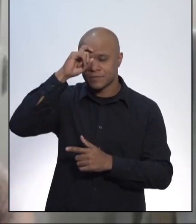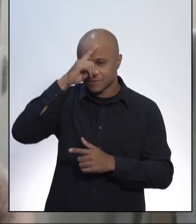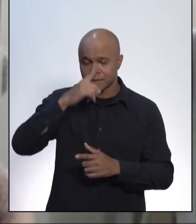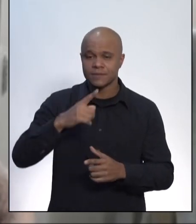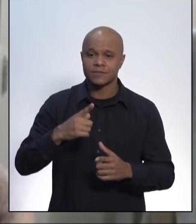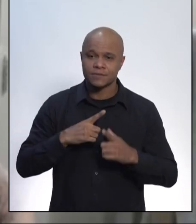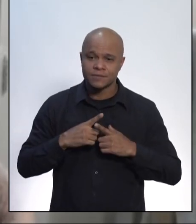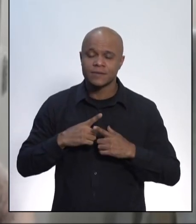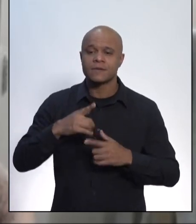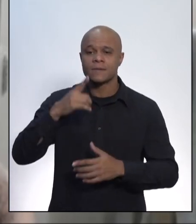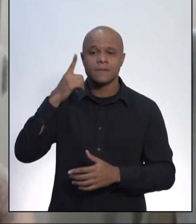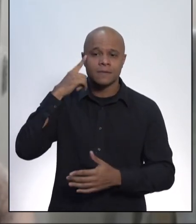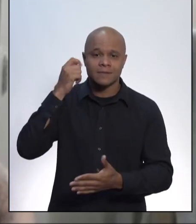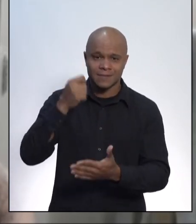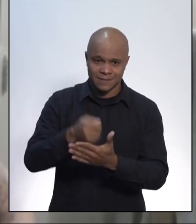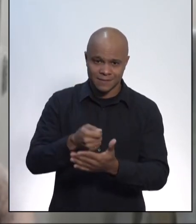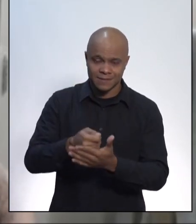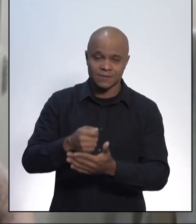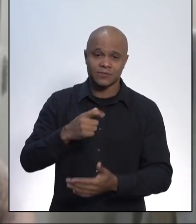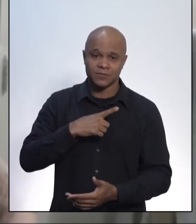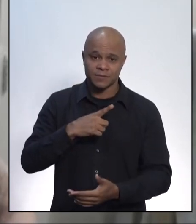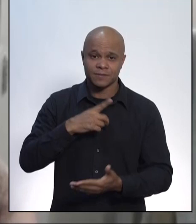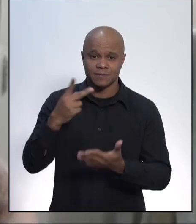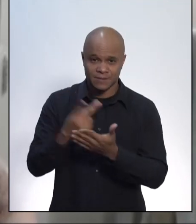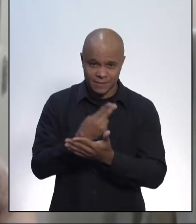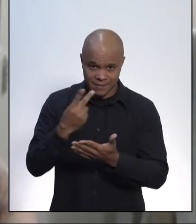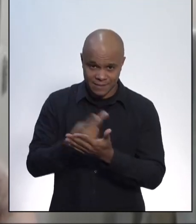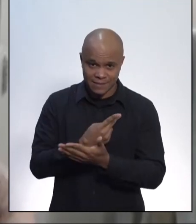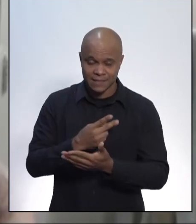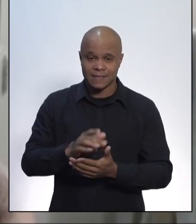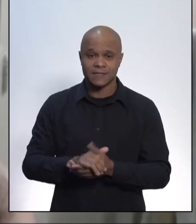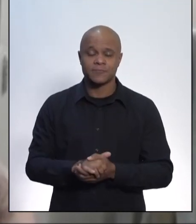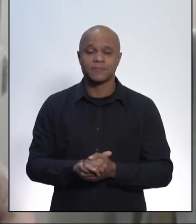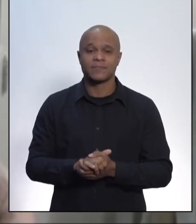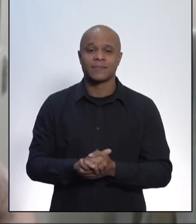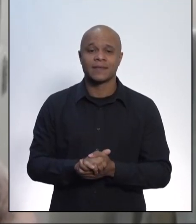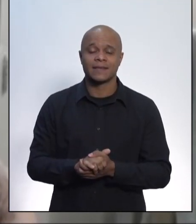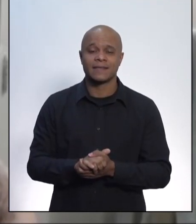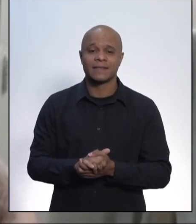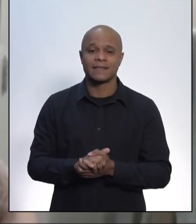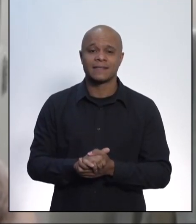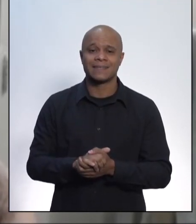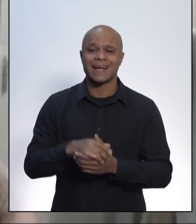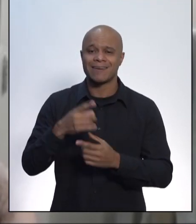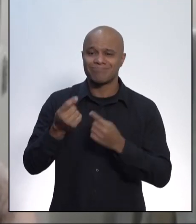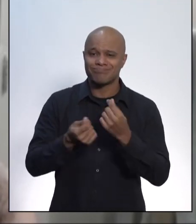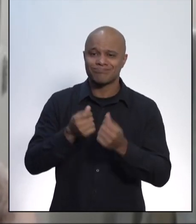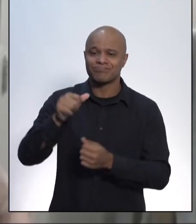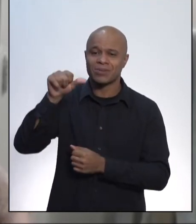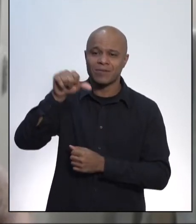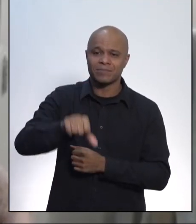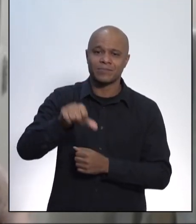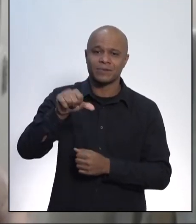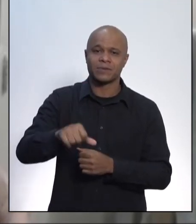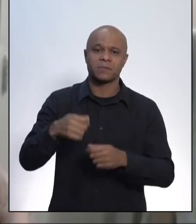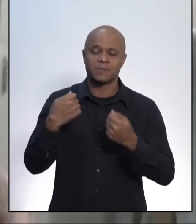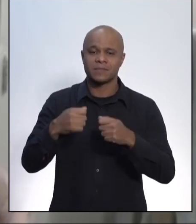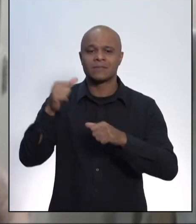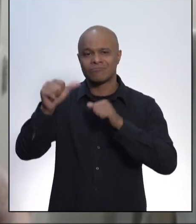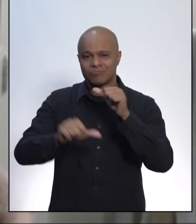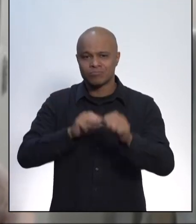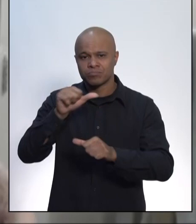decisões erradas, administrativas erradas, né? Passou por uma crise estrondosa e a gente precisou